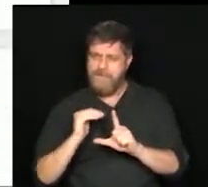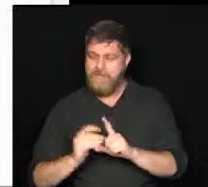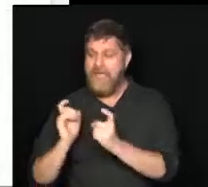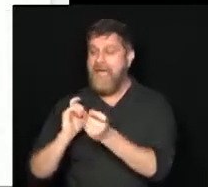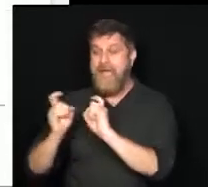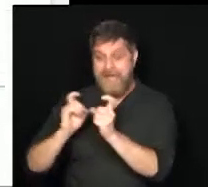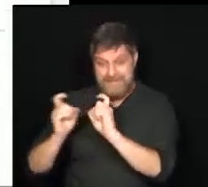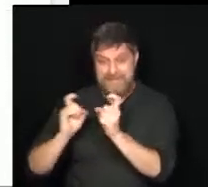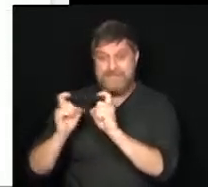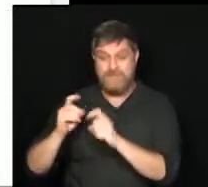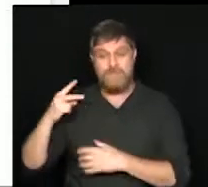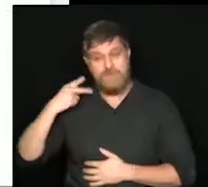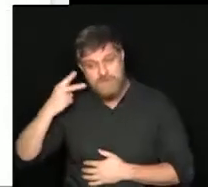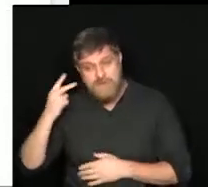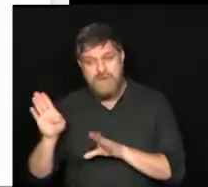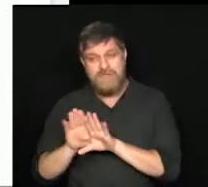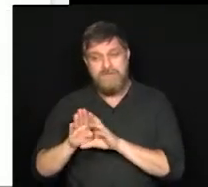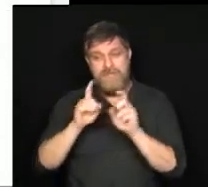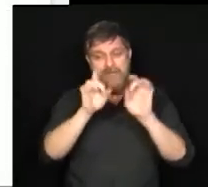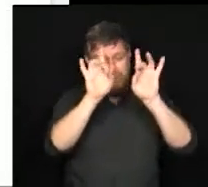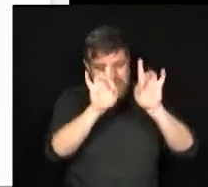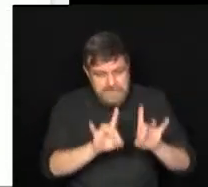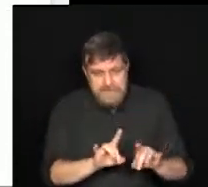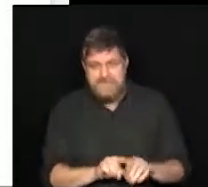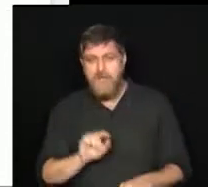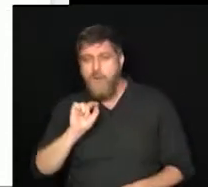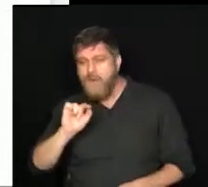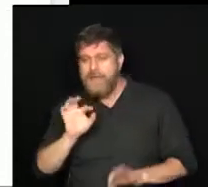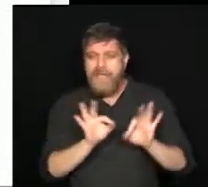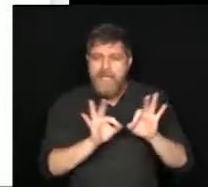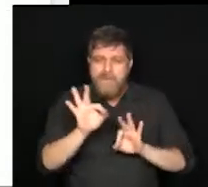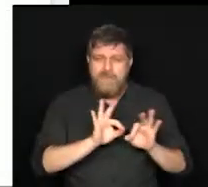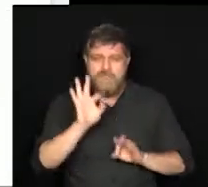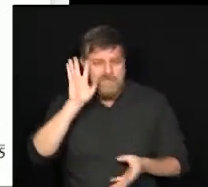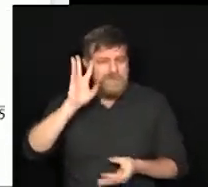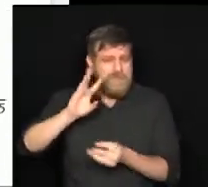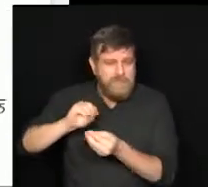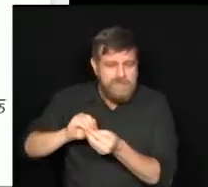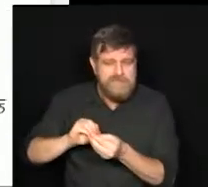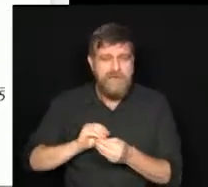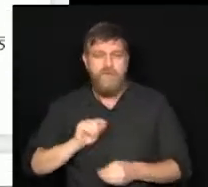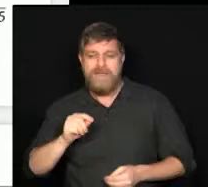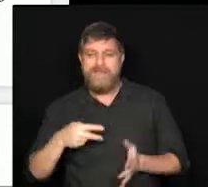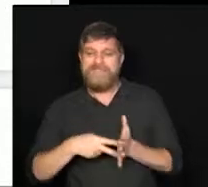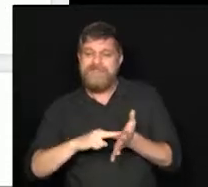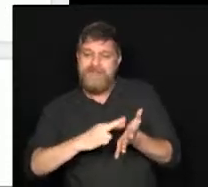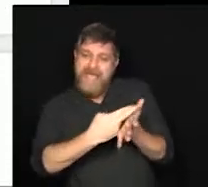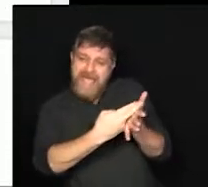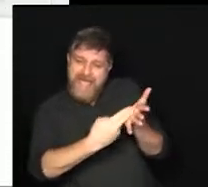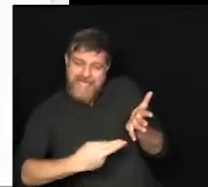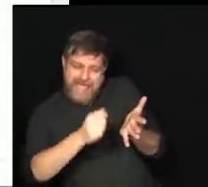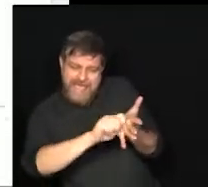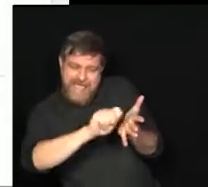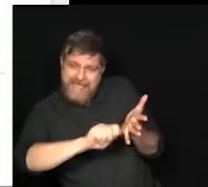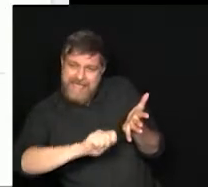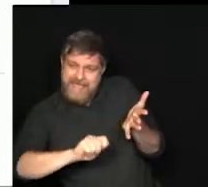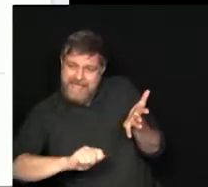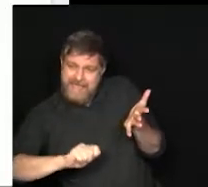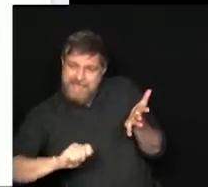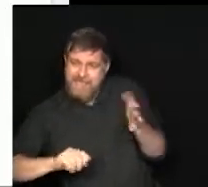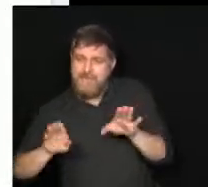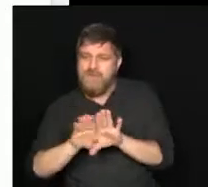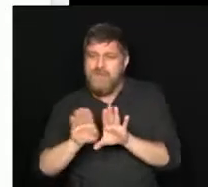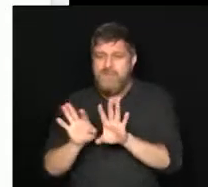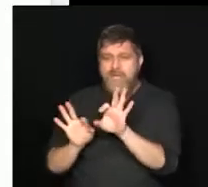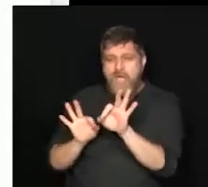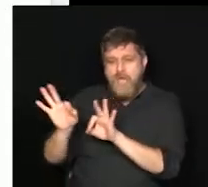reuniões ordinárias, extraordinárias, o que é projeto de resolução, requerimento, questão da parte,